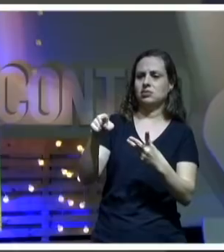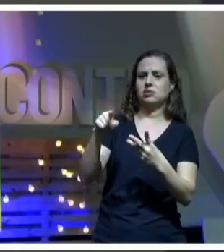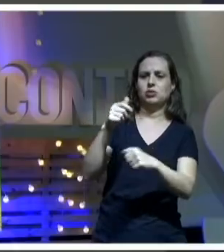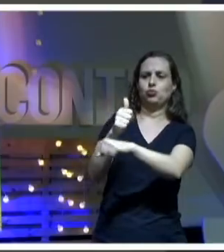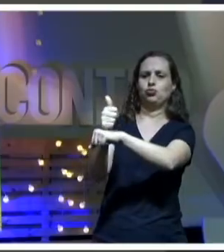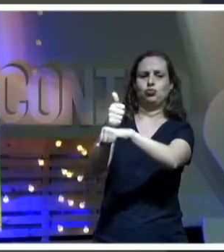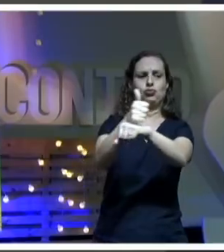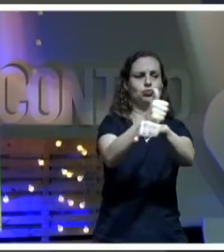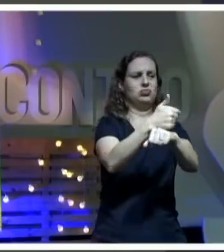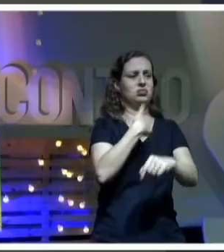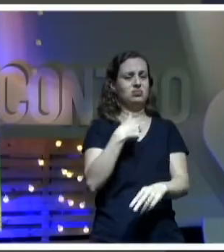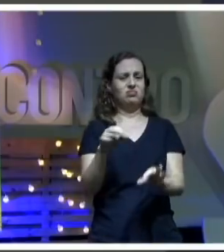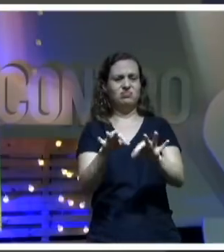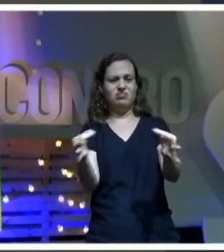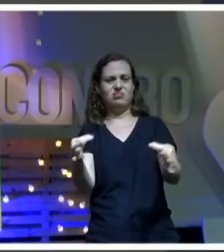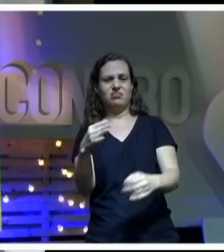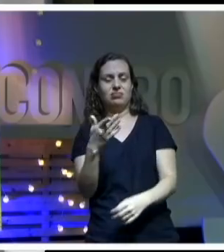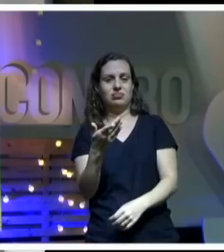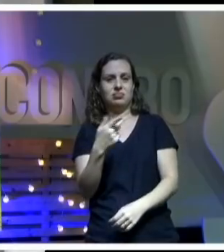teologia